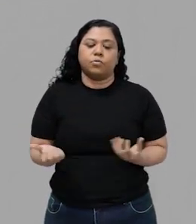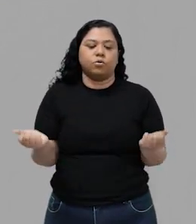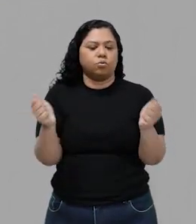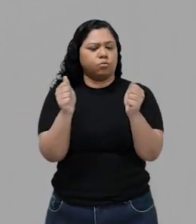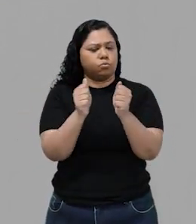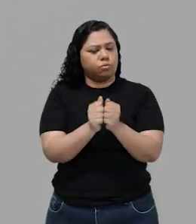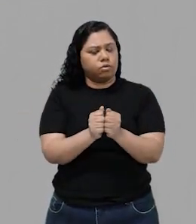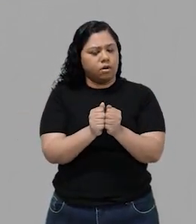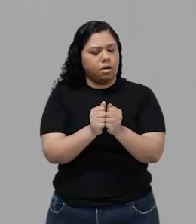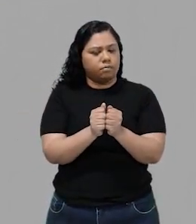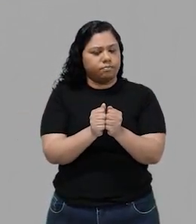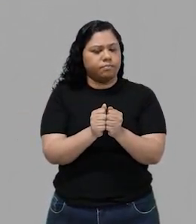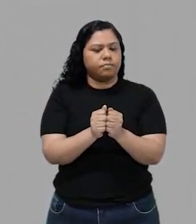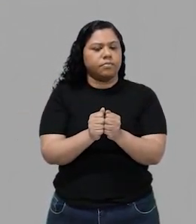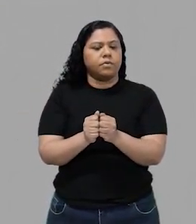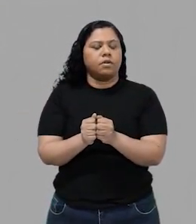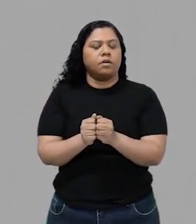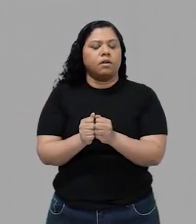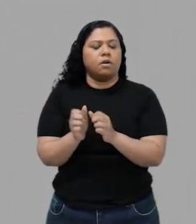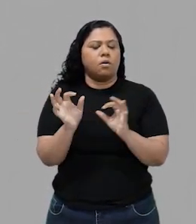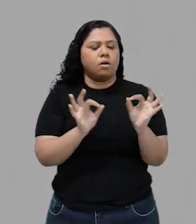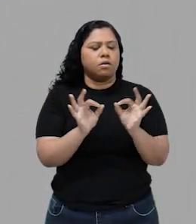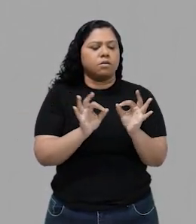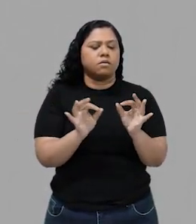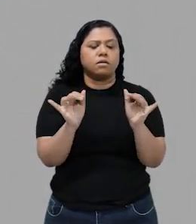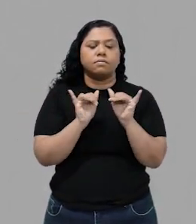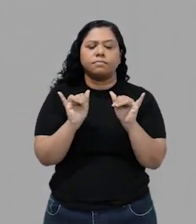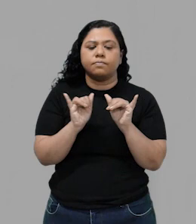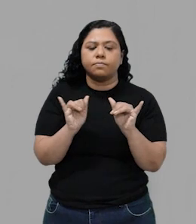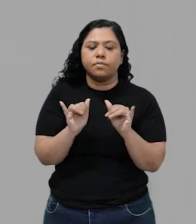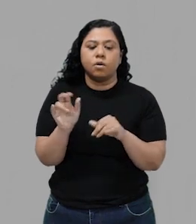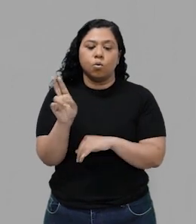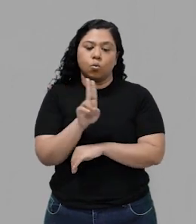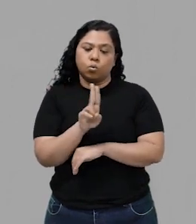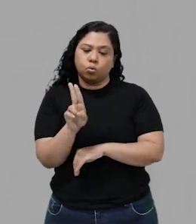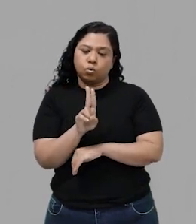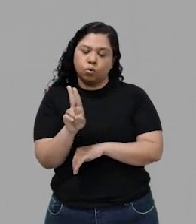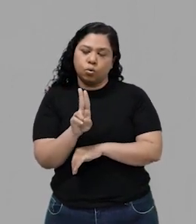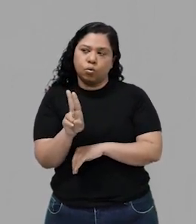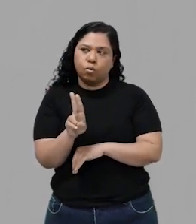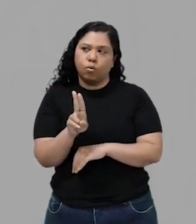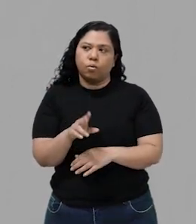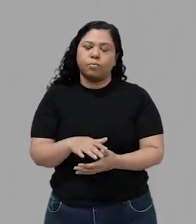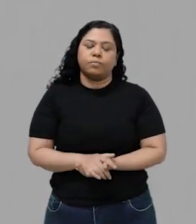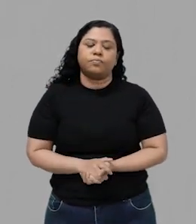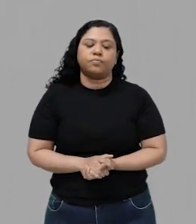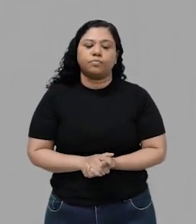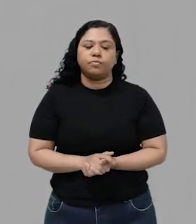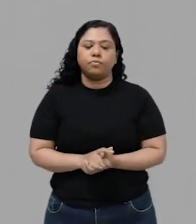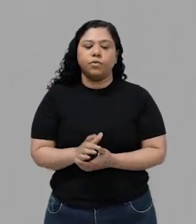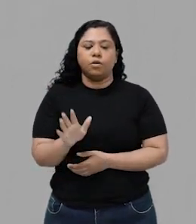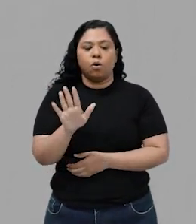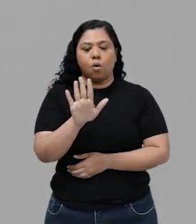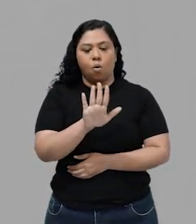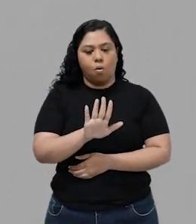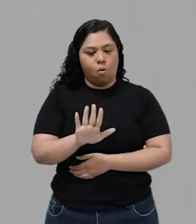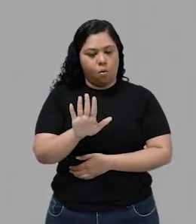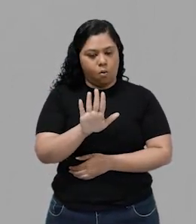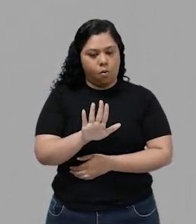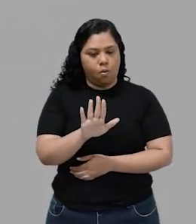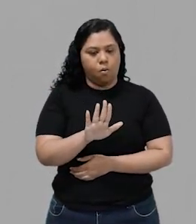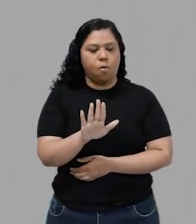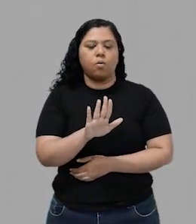juntar, vamos combinar todas essas informações. Então, o nome vai ficar a posição da ramificação mais o